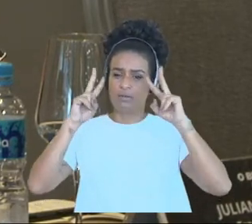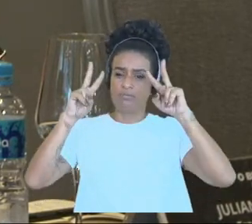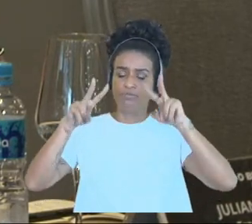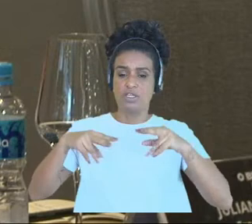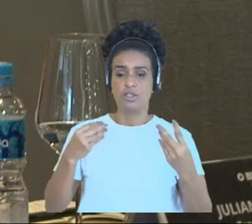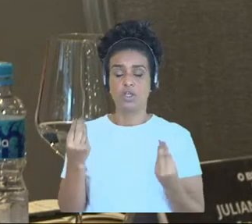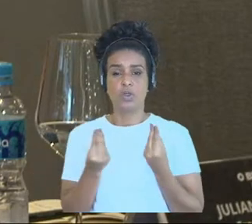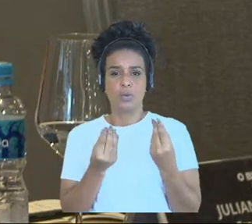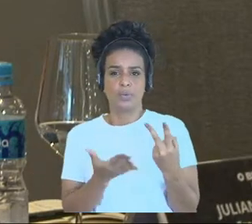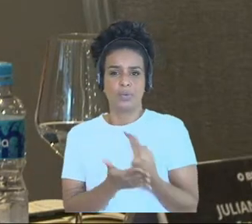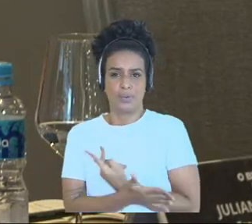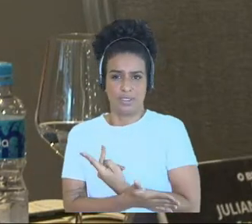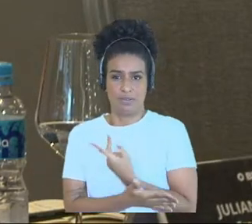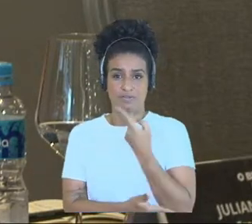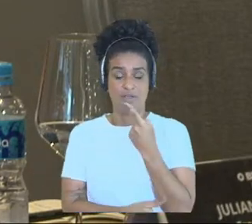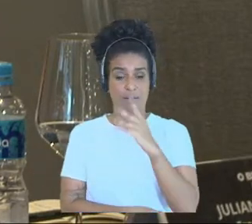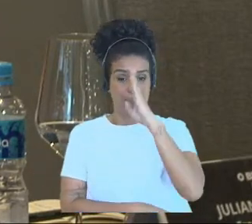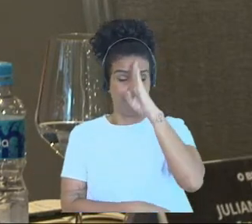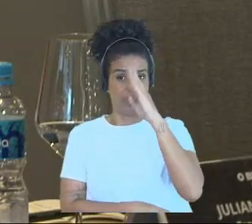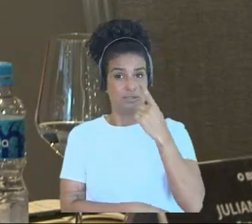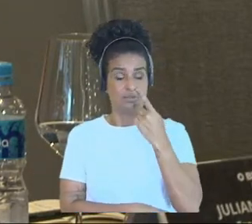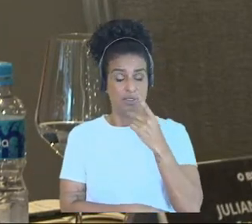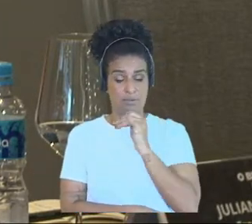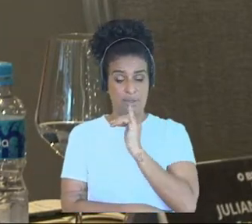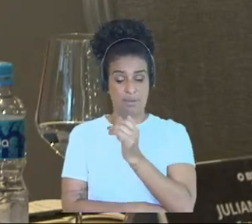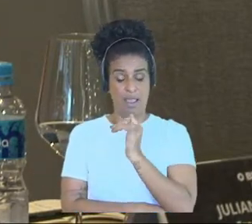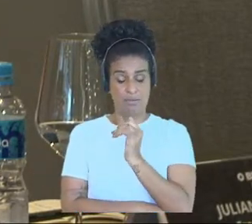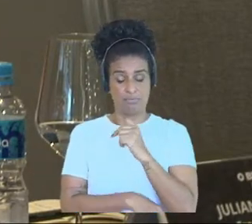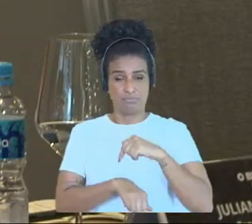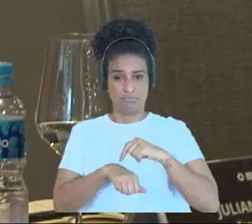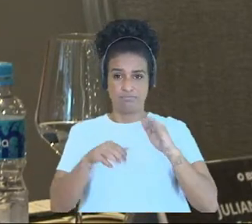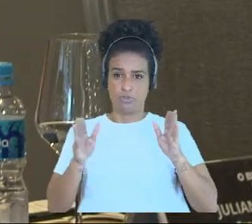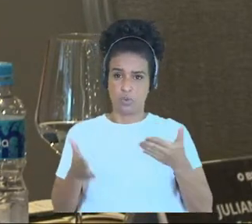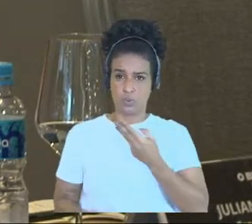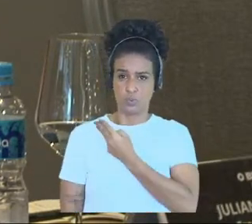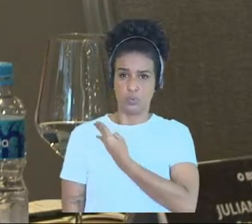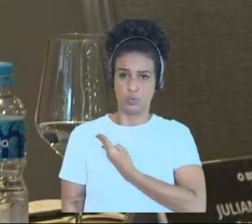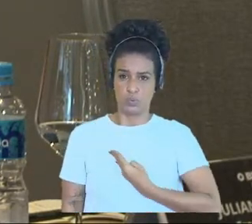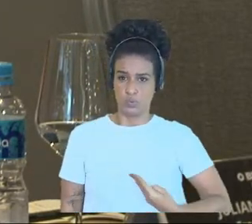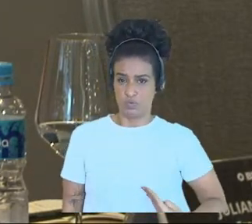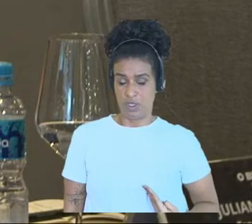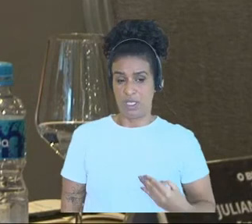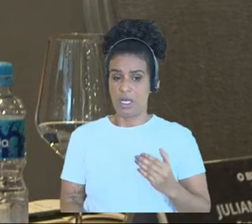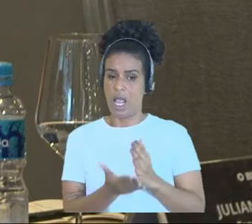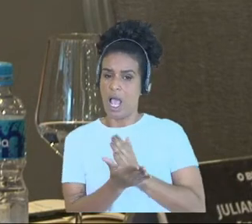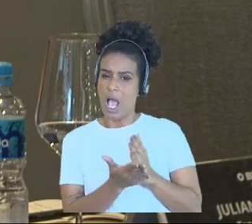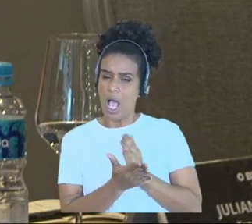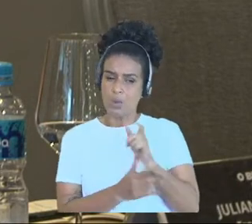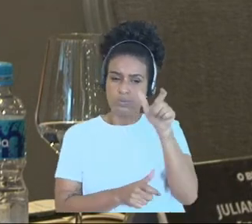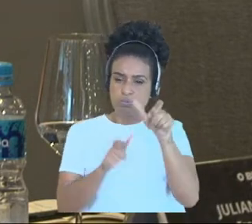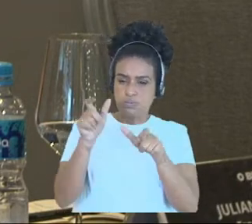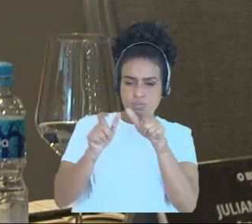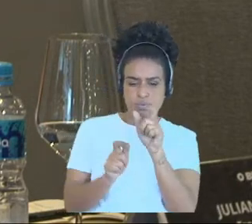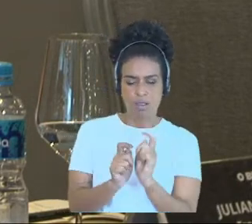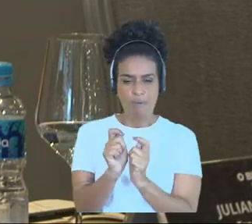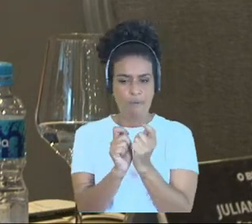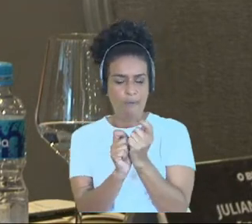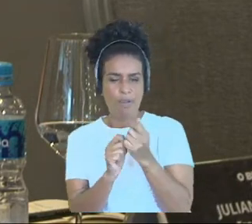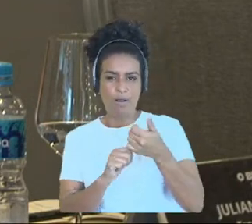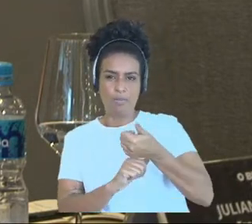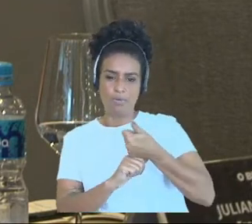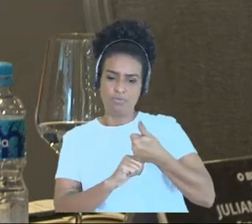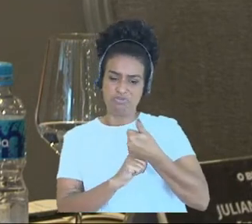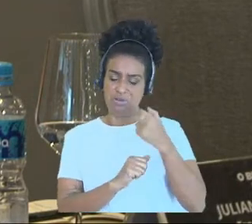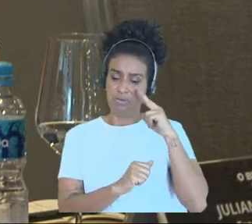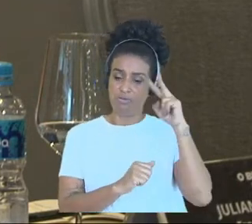situação. E eu falo isso principalmente porque a narrativa que hoje em dia o governo e alguns economistas têm é de que a gente está passando por um período